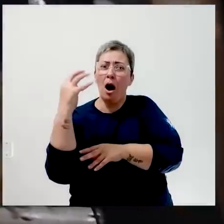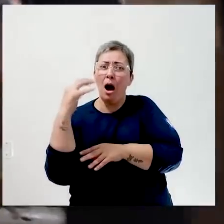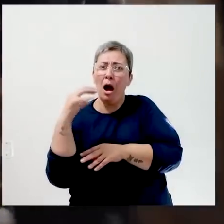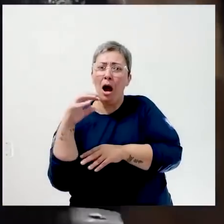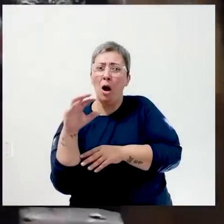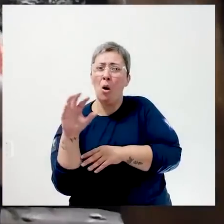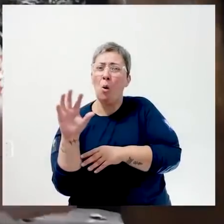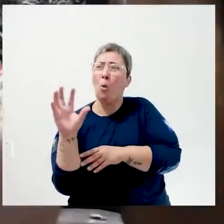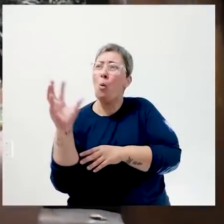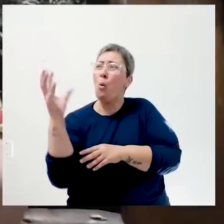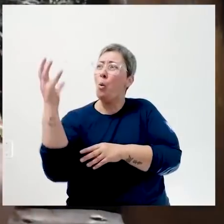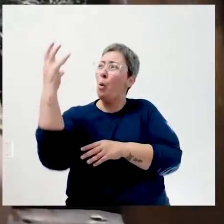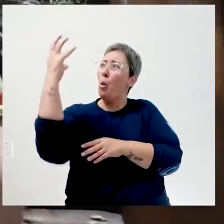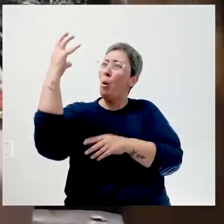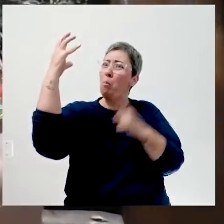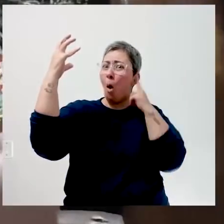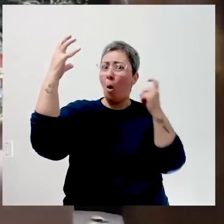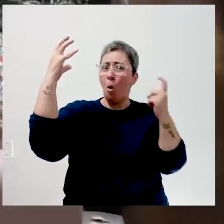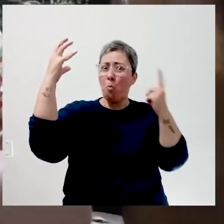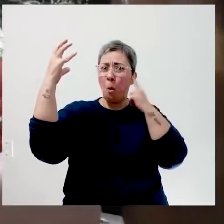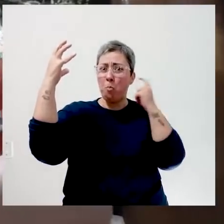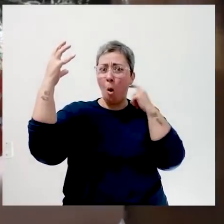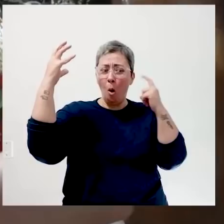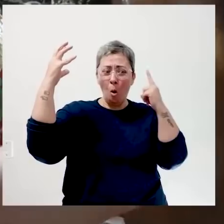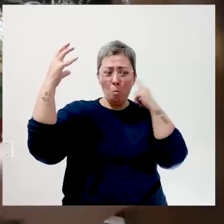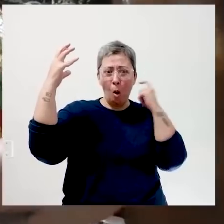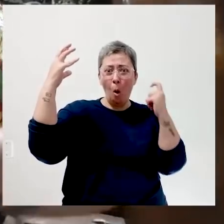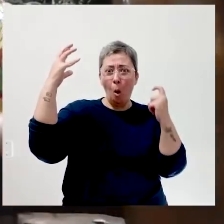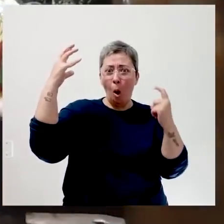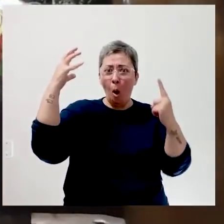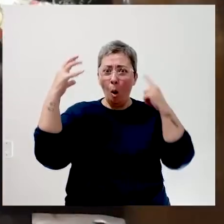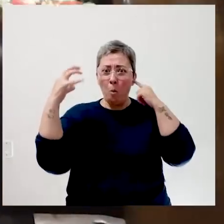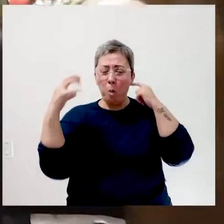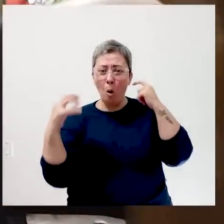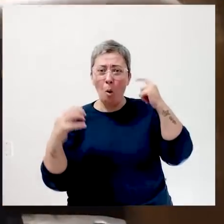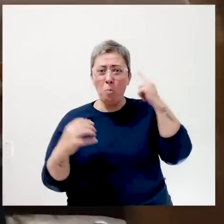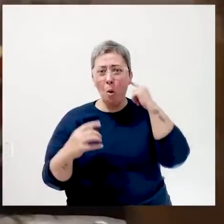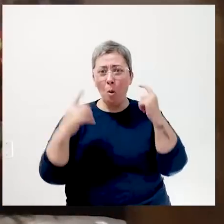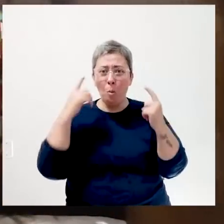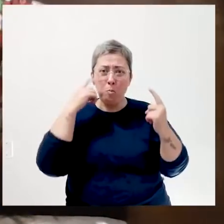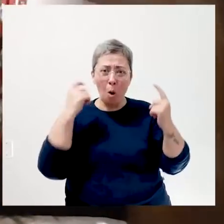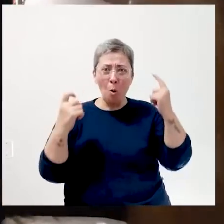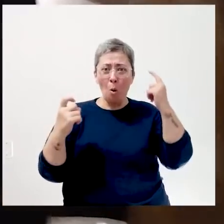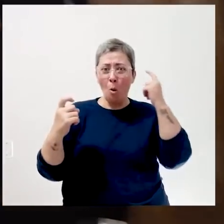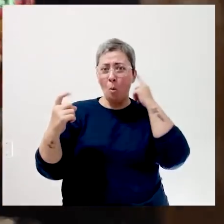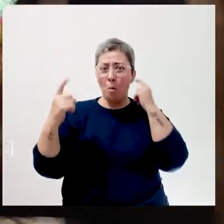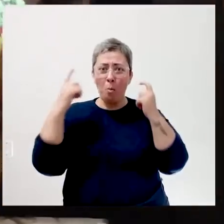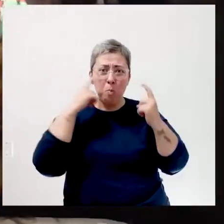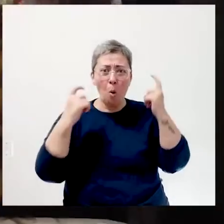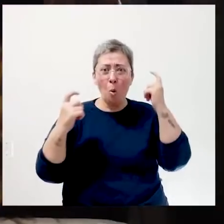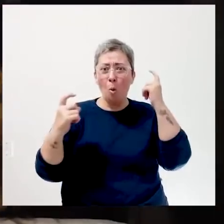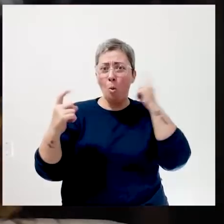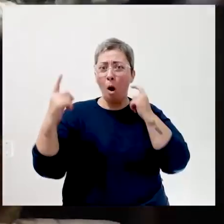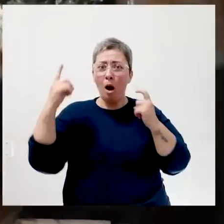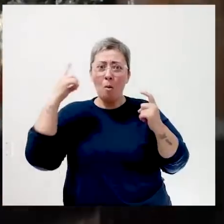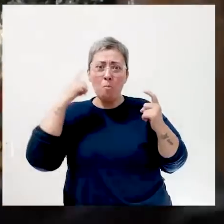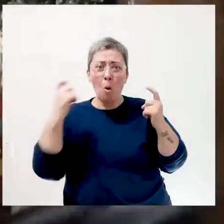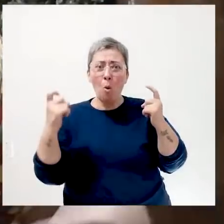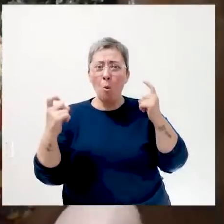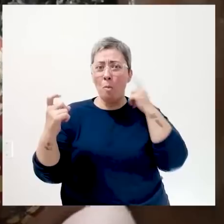e crescendo. Toque, potoque, potoque, taque, tique,